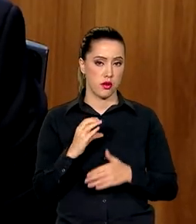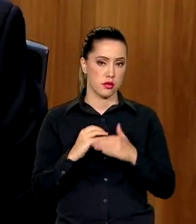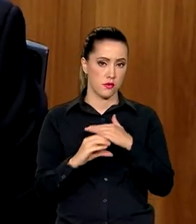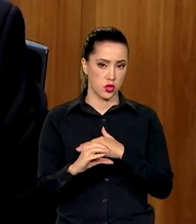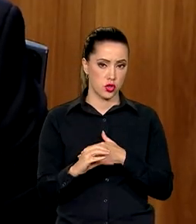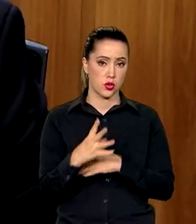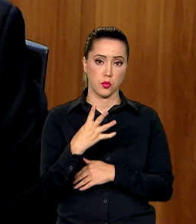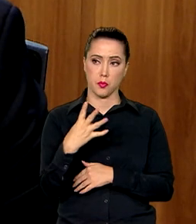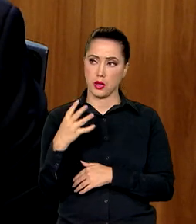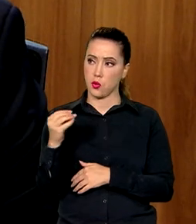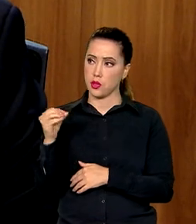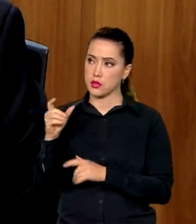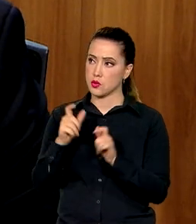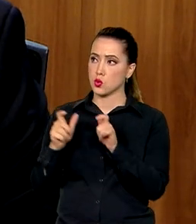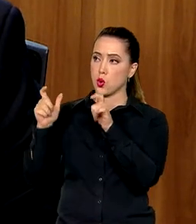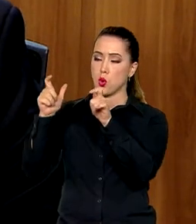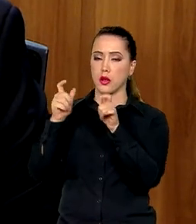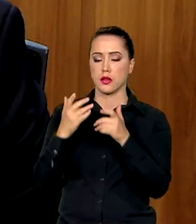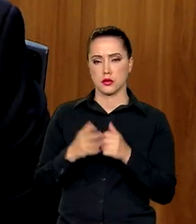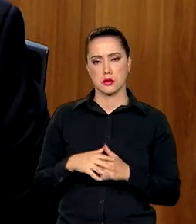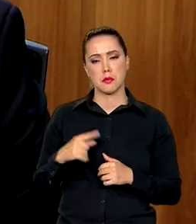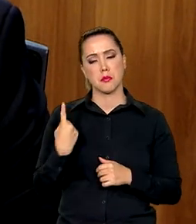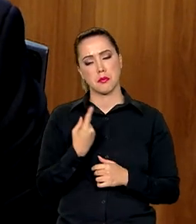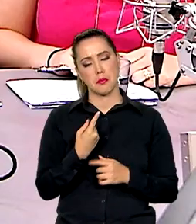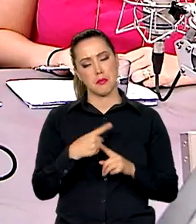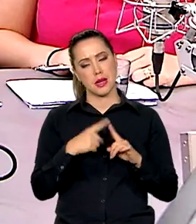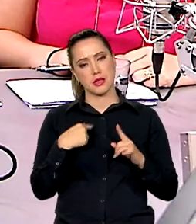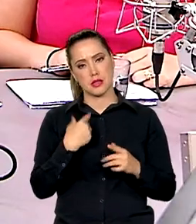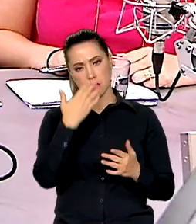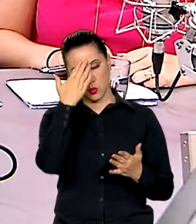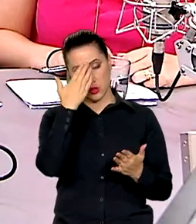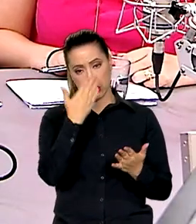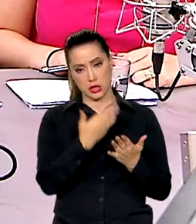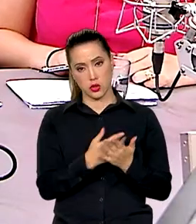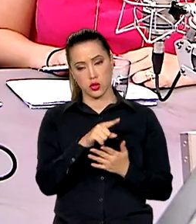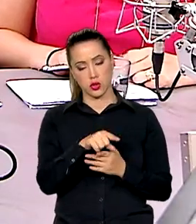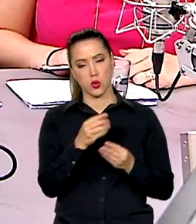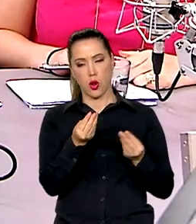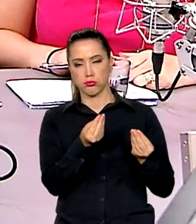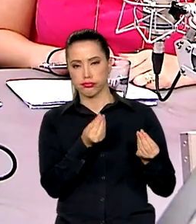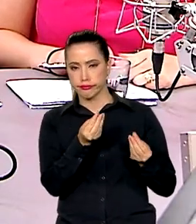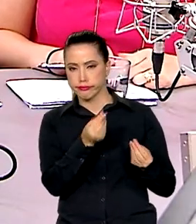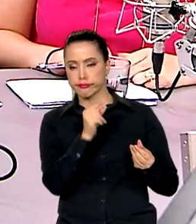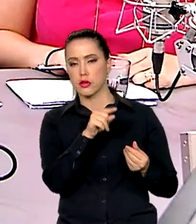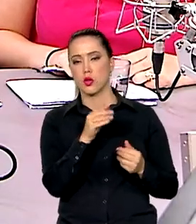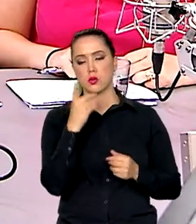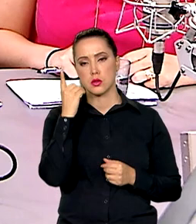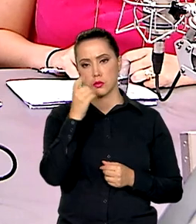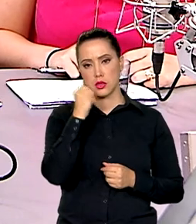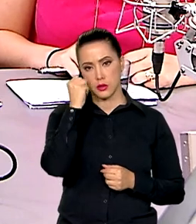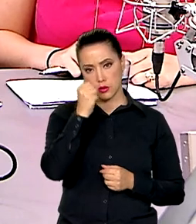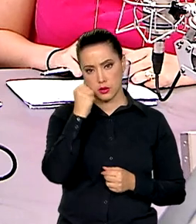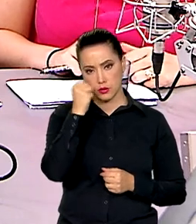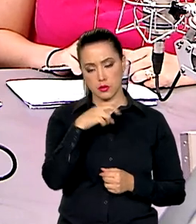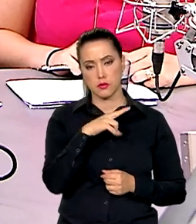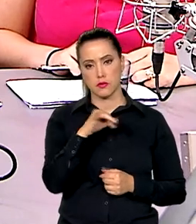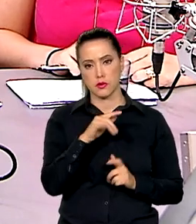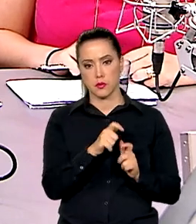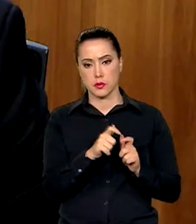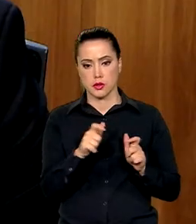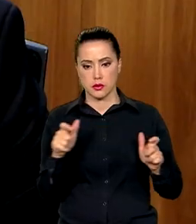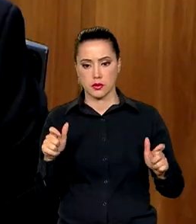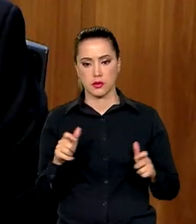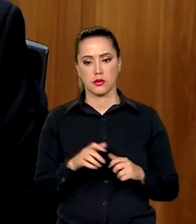porém acredito que com a sensibilidade dos parlamentares com a sensibilidade das bancadas do congresso a gente vai ampliar